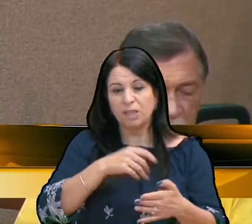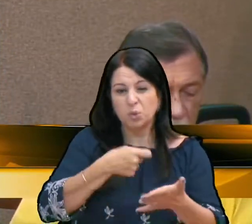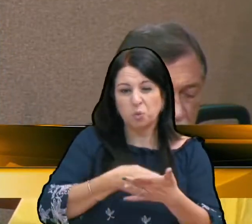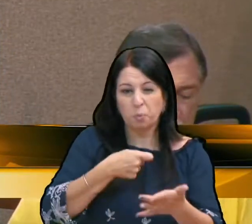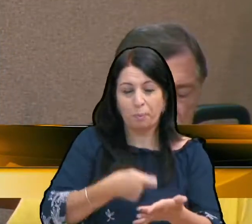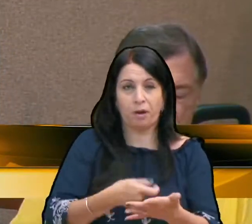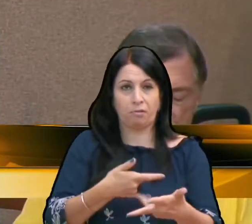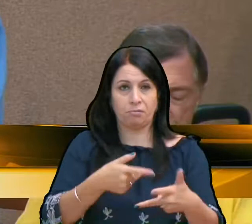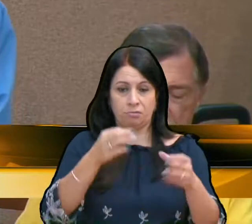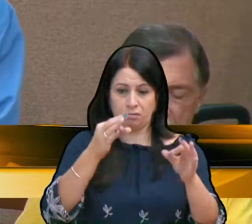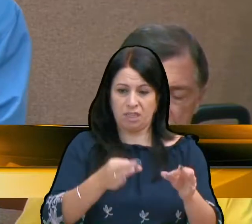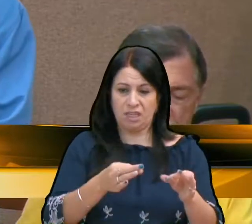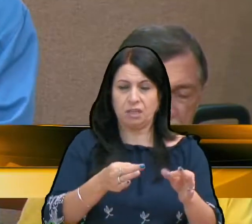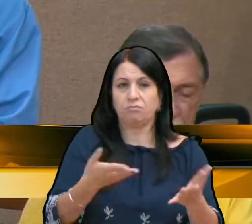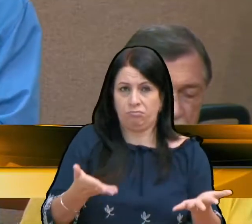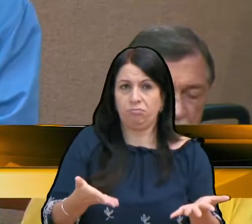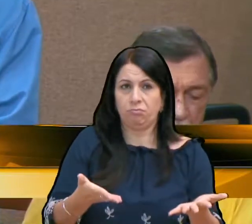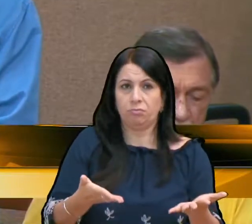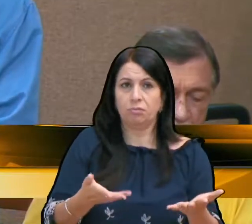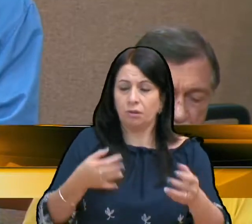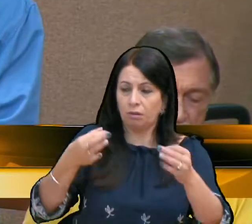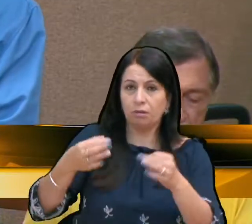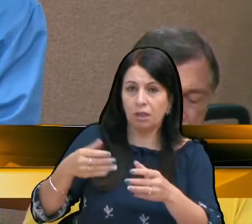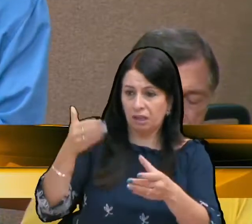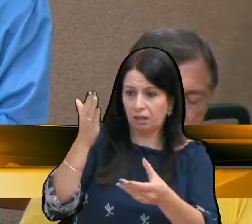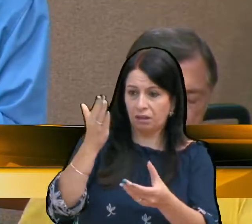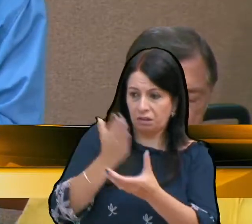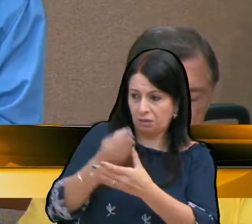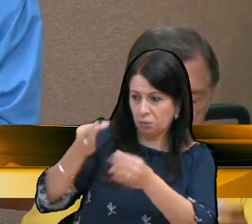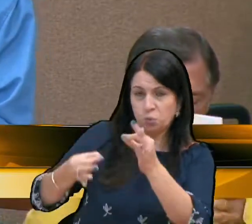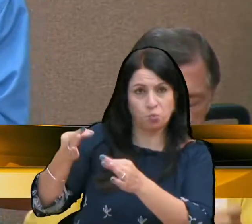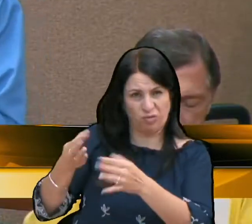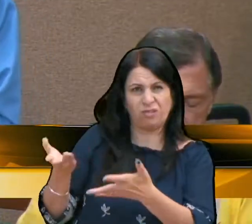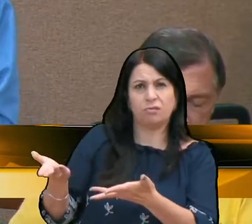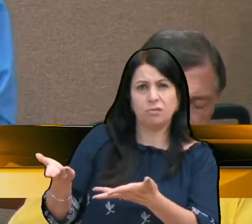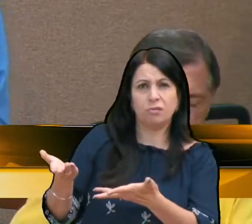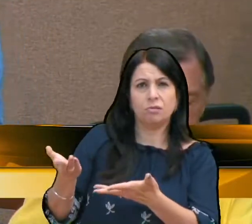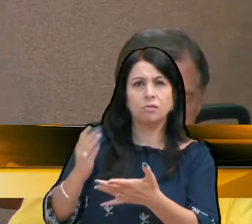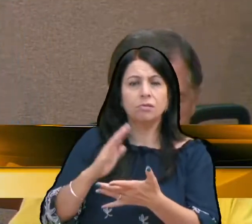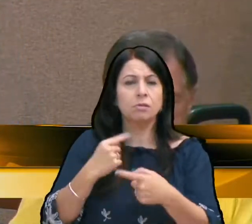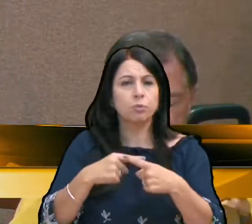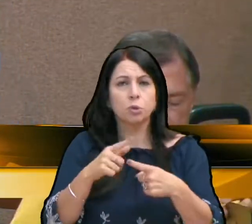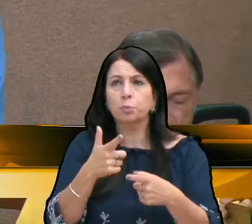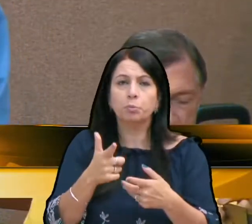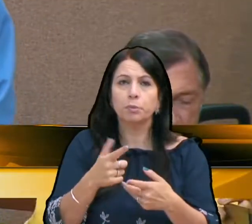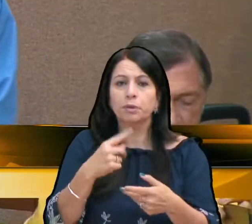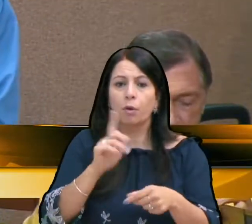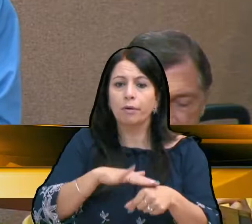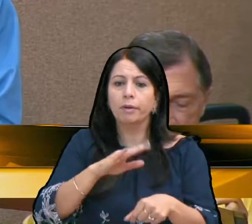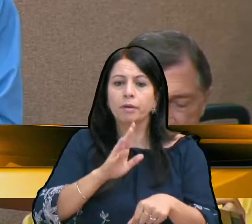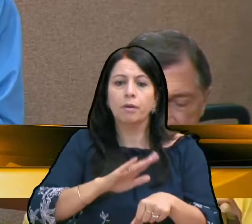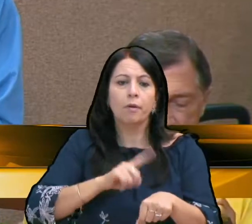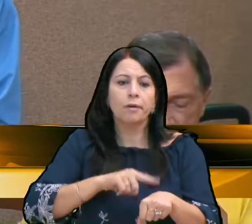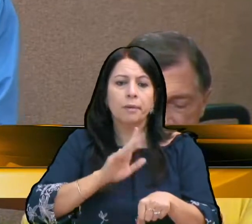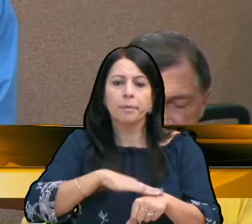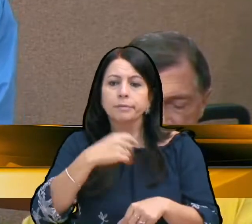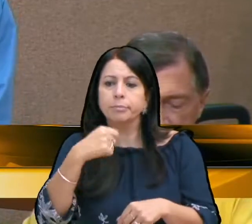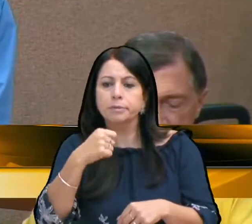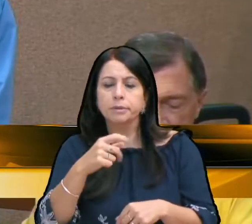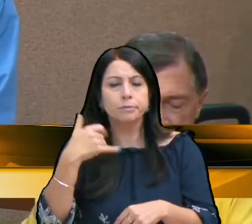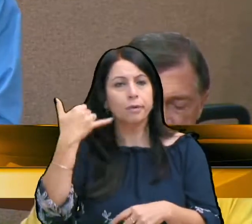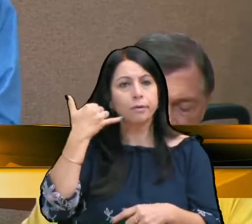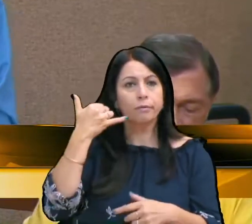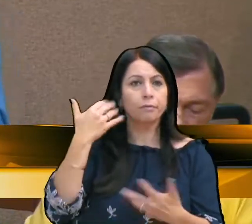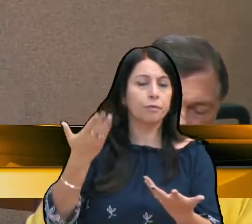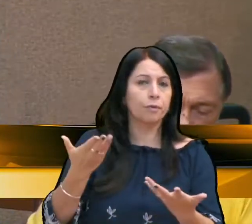mais duras, tem que entrar na justiça, porque não dá para... né? A hora que tu mais precisa de uma tecla do celular